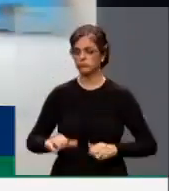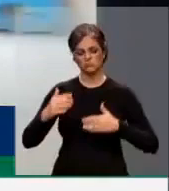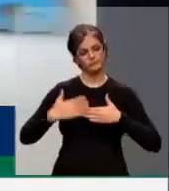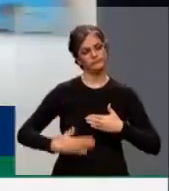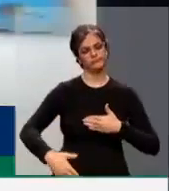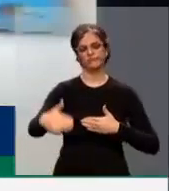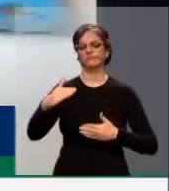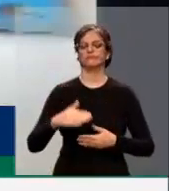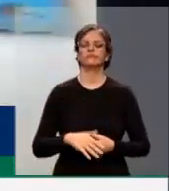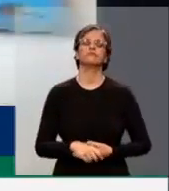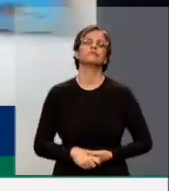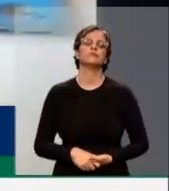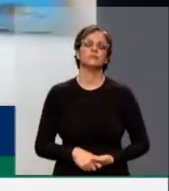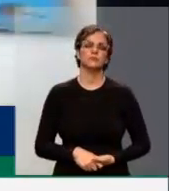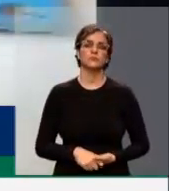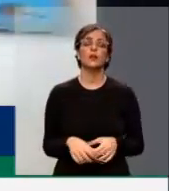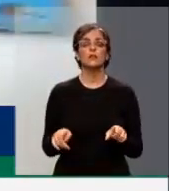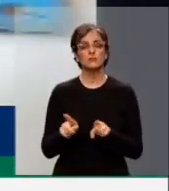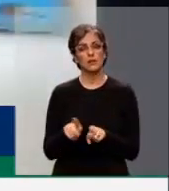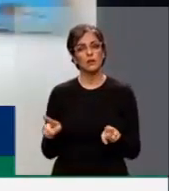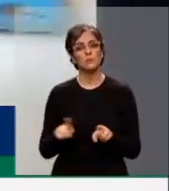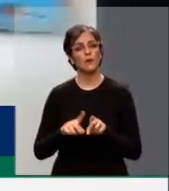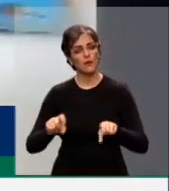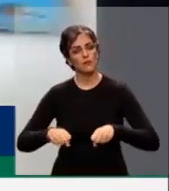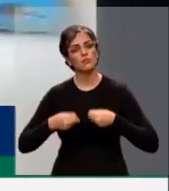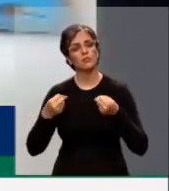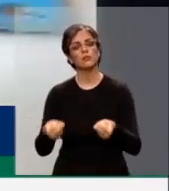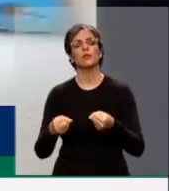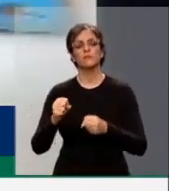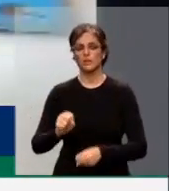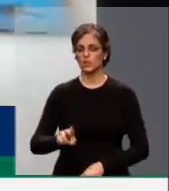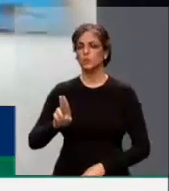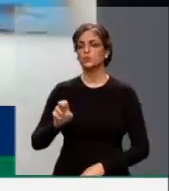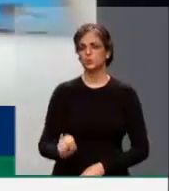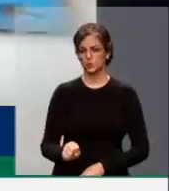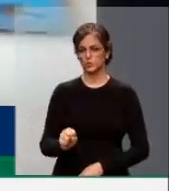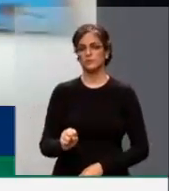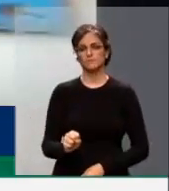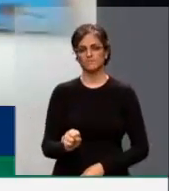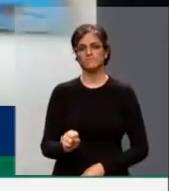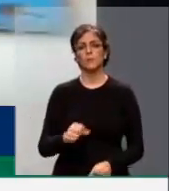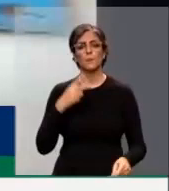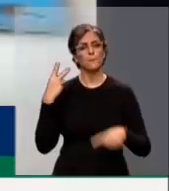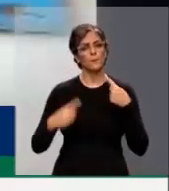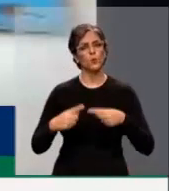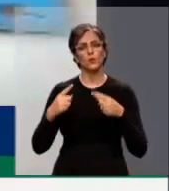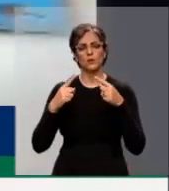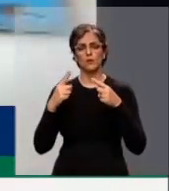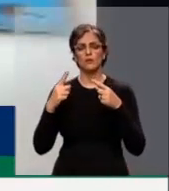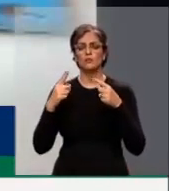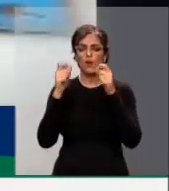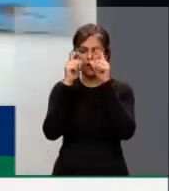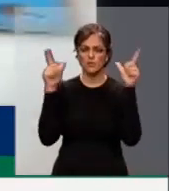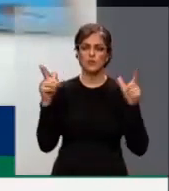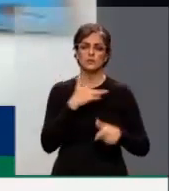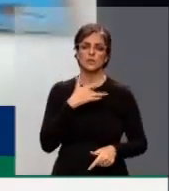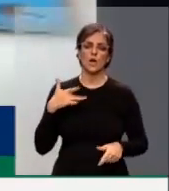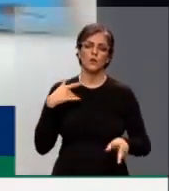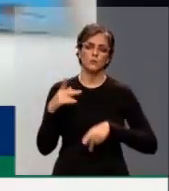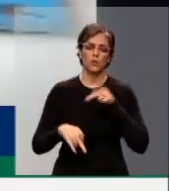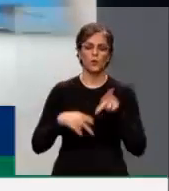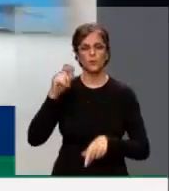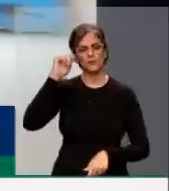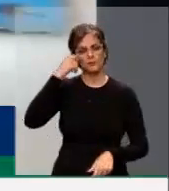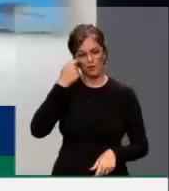vida. Né? Mas, sobretudo, fazer a defesa do SUS, da política de atenção à saúde da população negra,